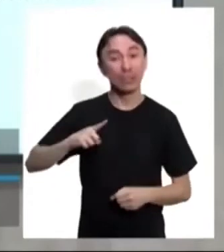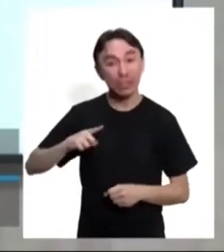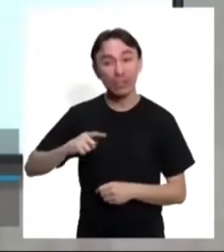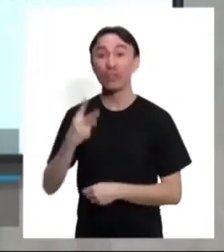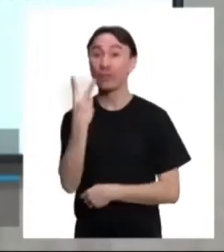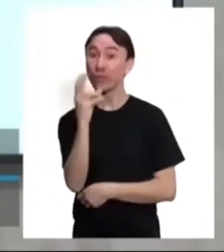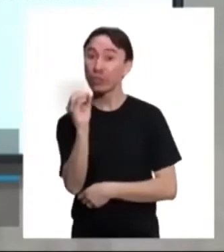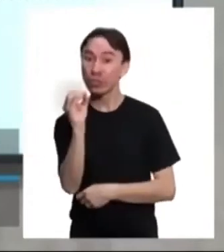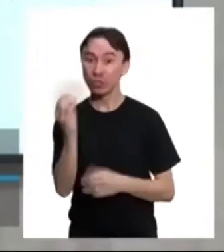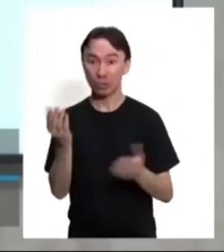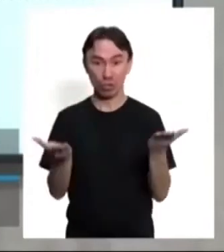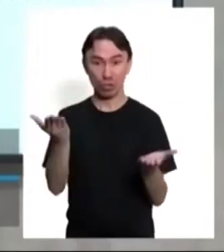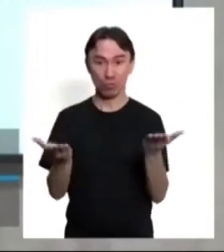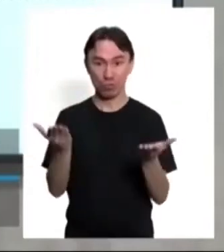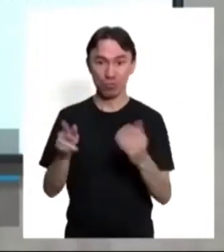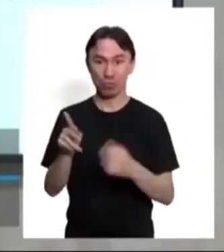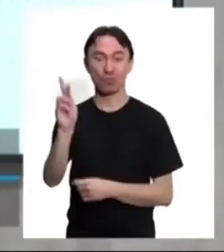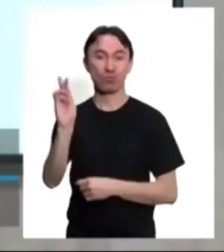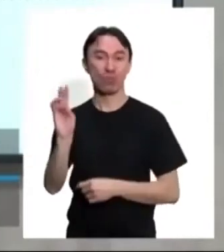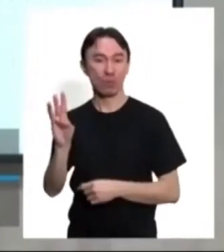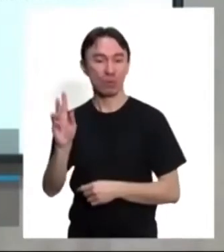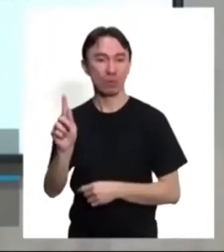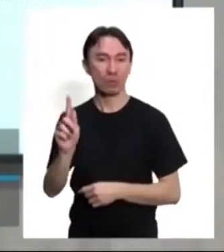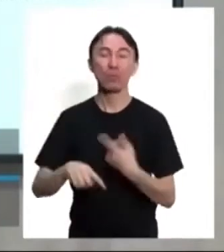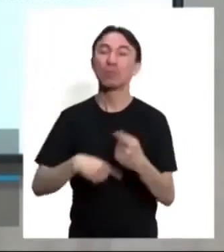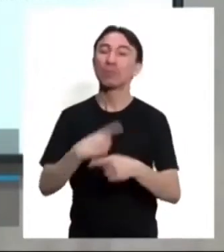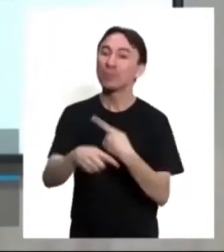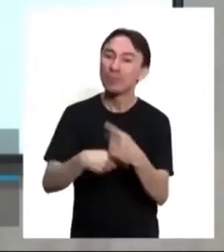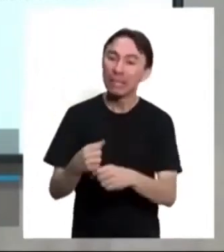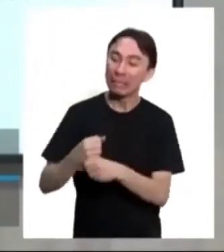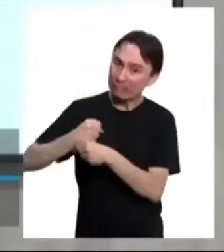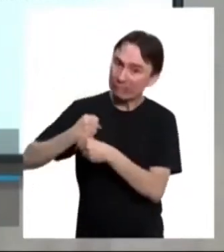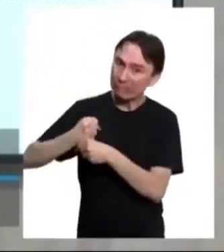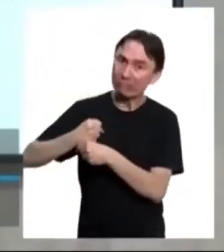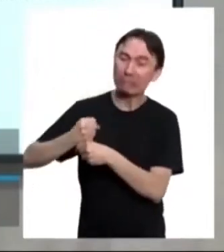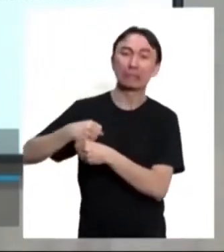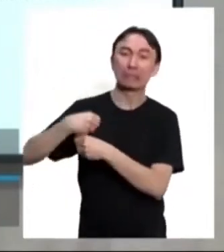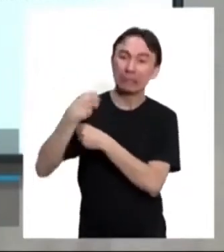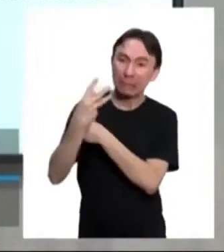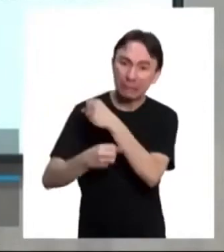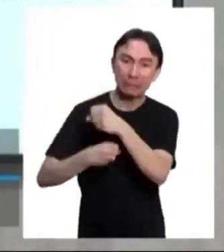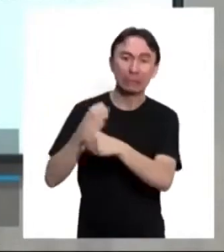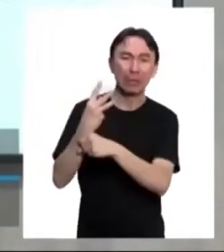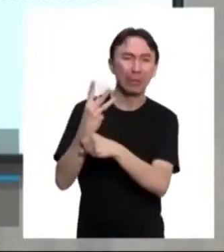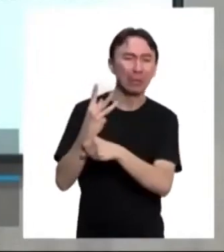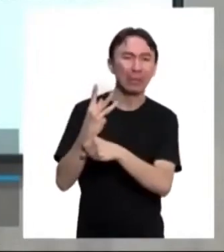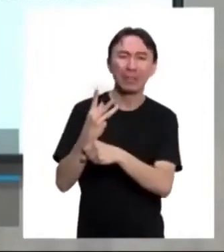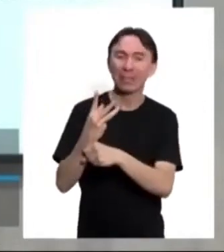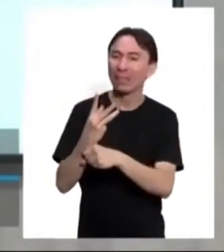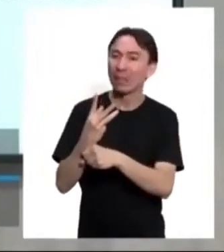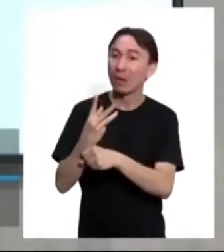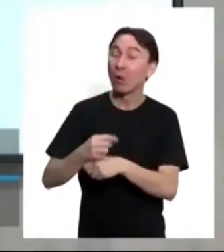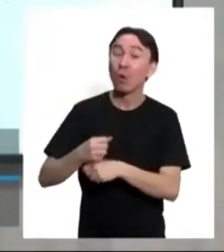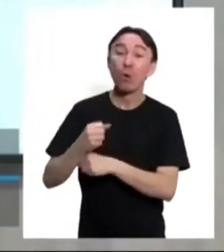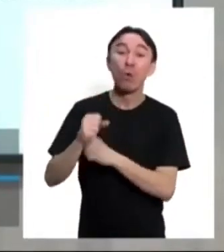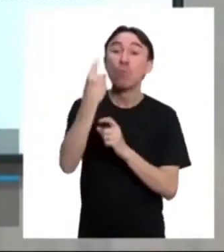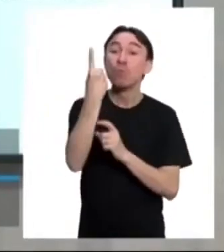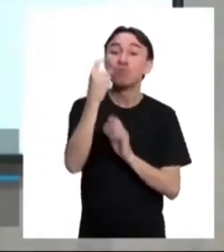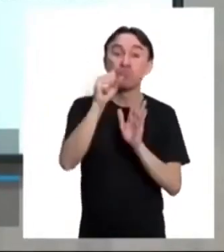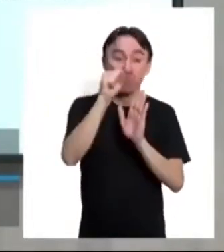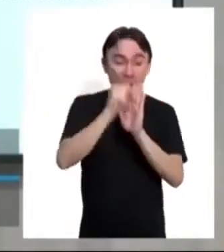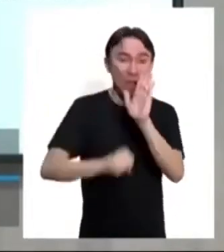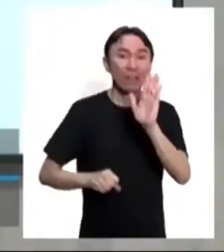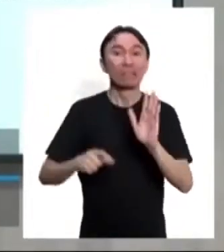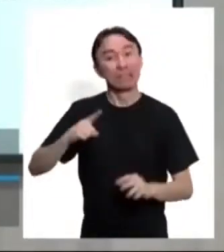anos, mais 30 anos, ela vai ter 10 quilos radioativo. Mais 35, passou um século, ainda tem 5 quilos